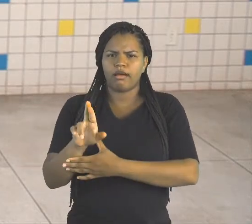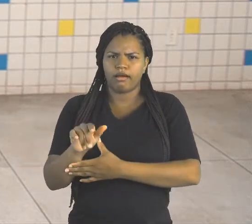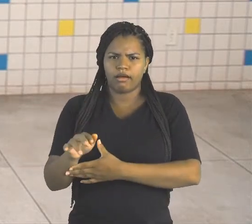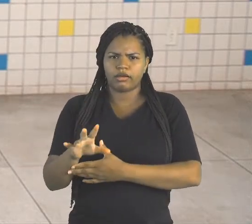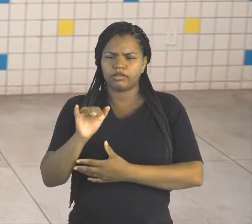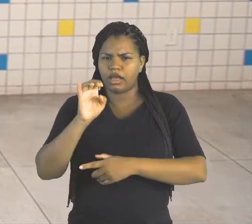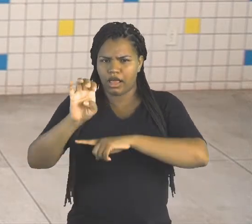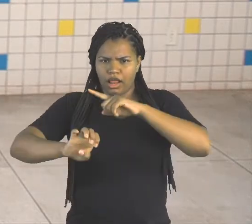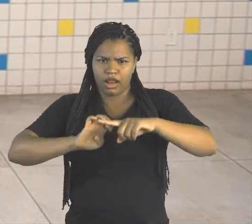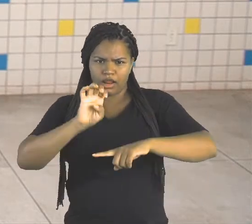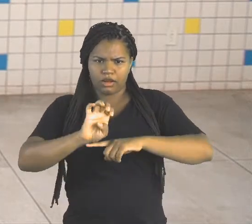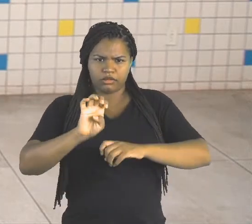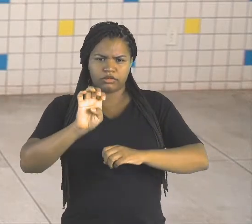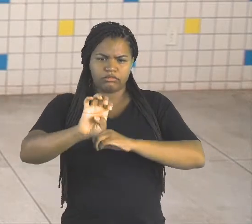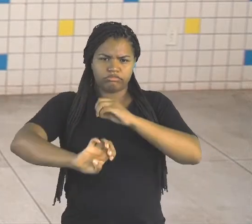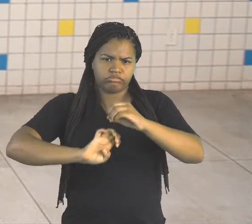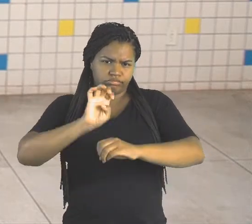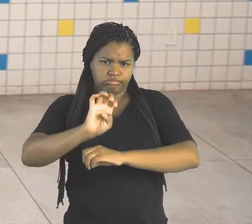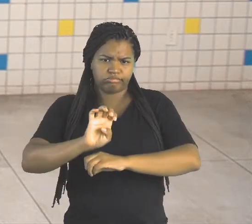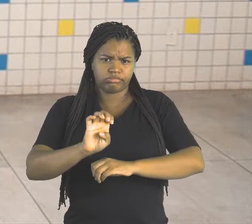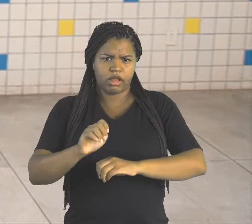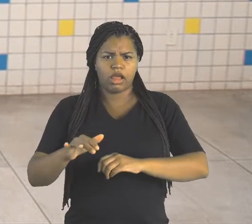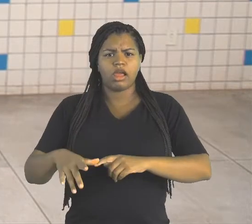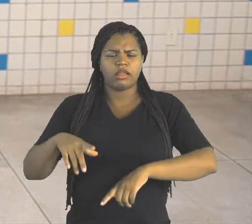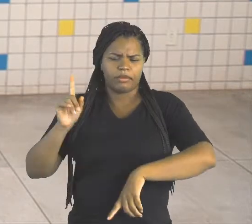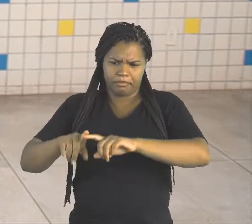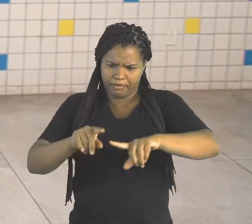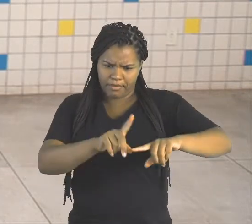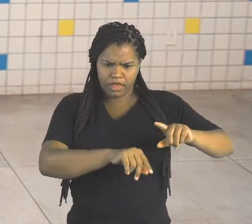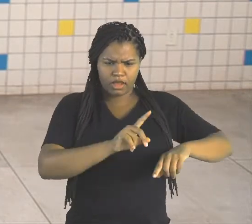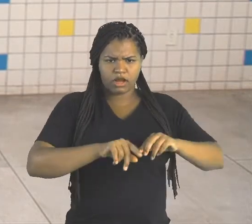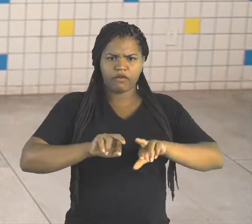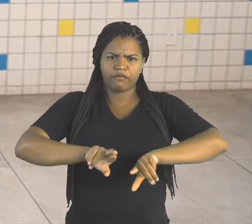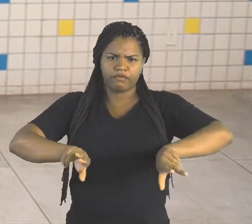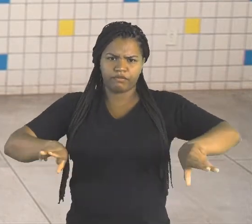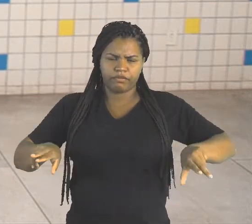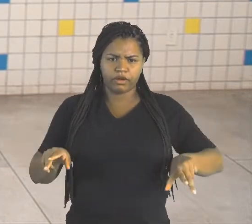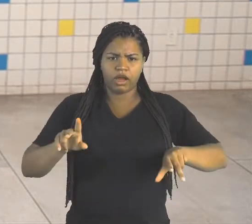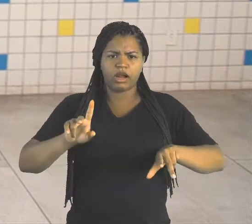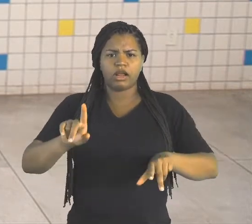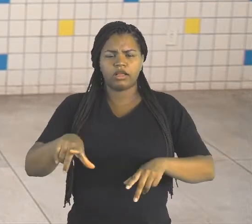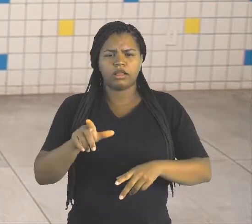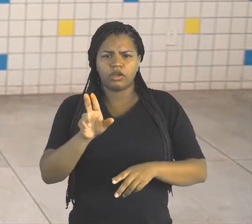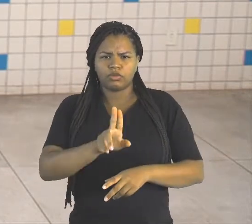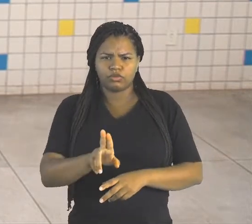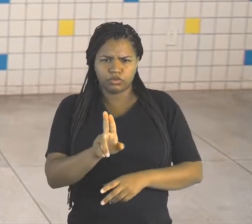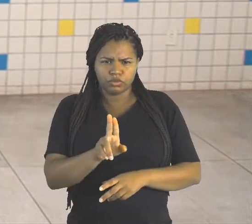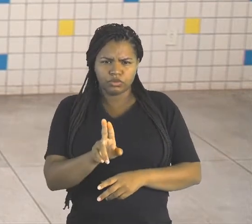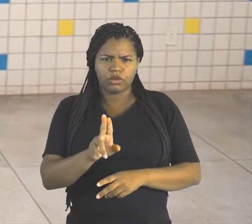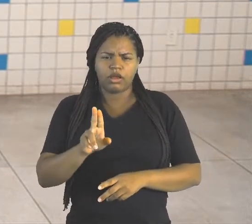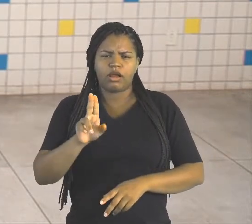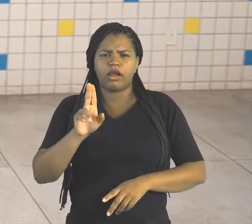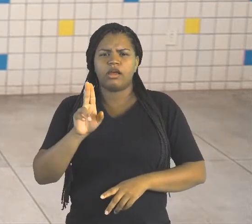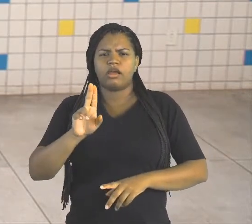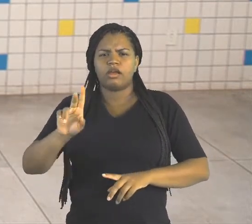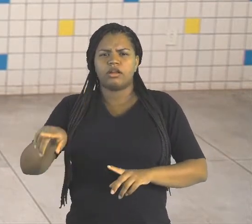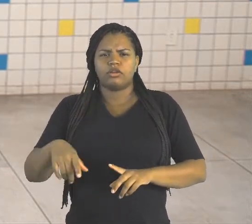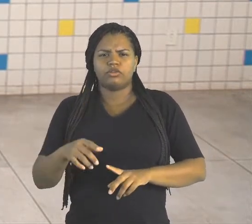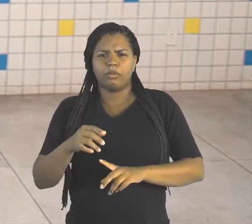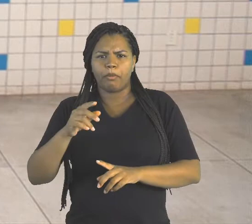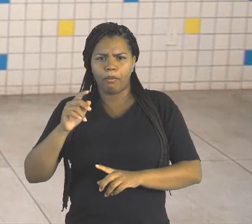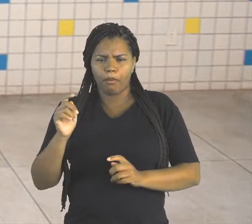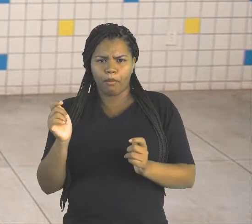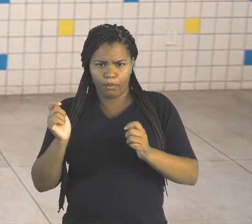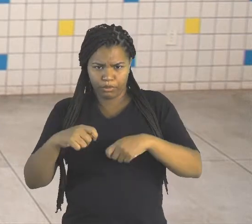que acontece no interior de diferentes materiais, em razão da aplicação de uma diferença de potencial elétrico.